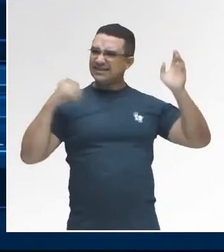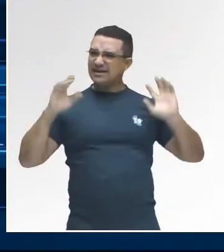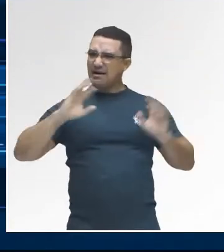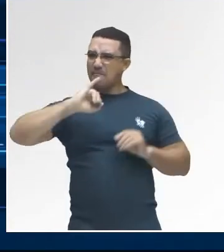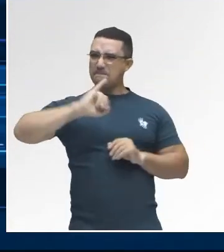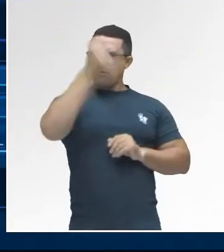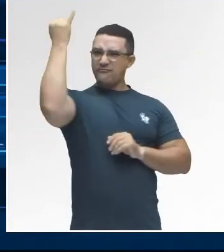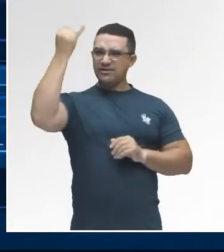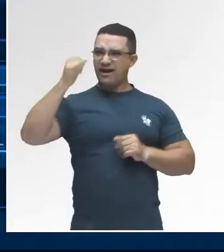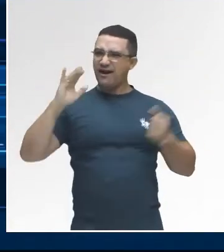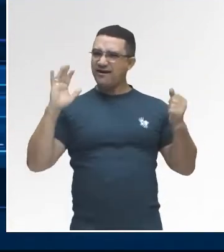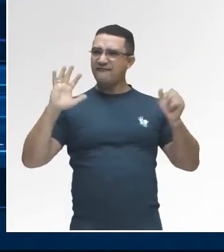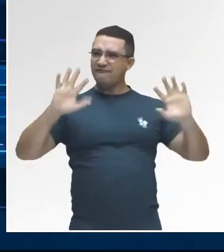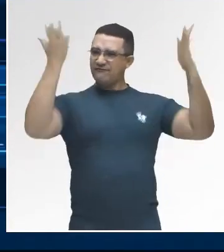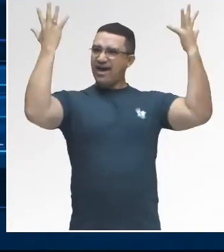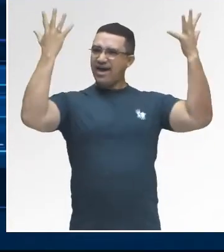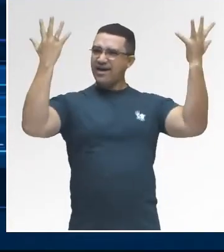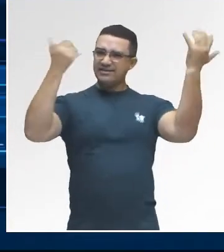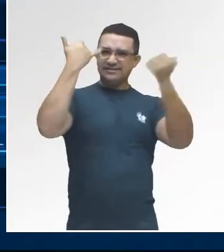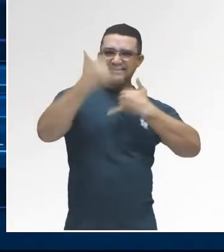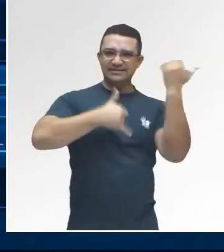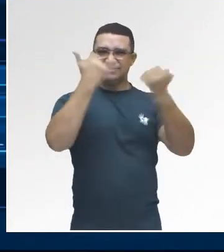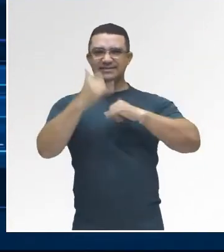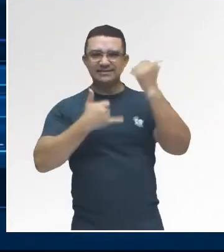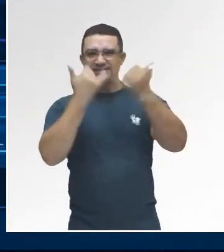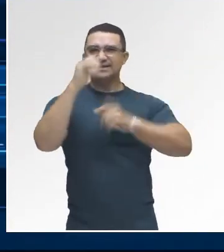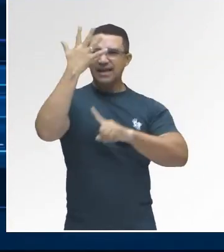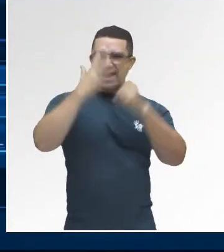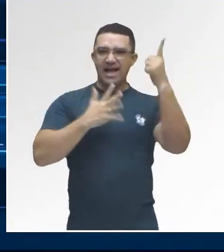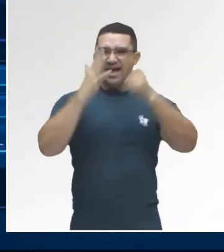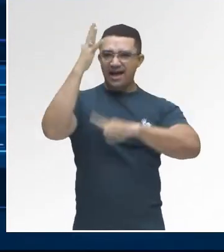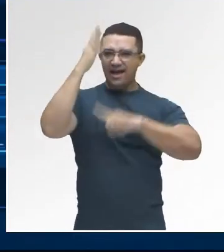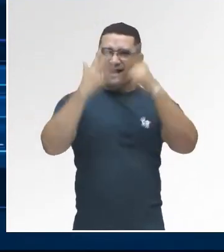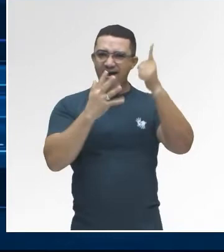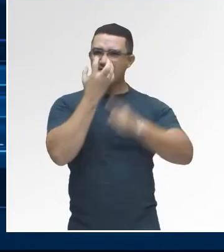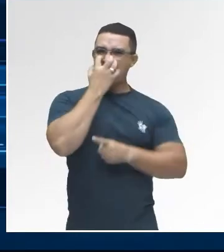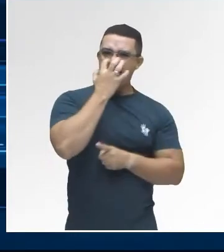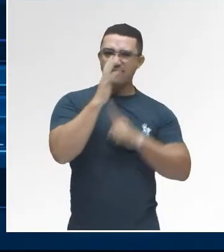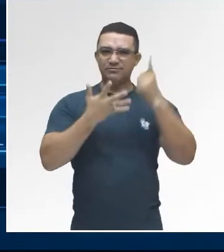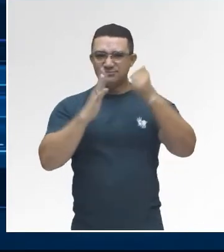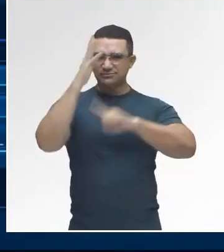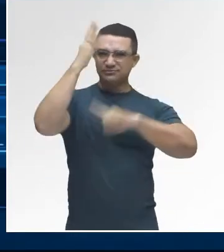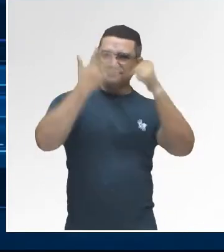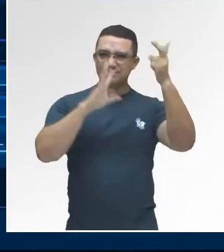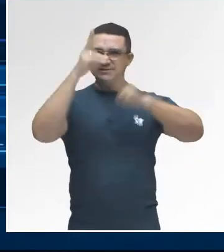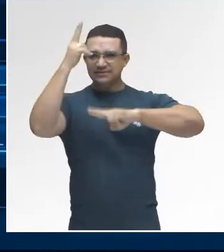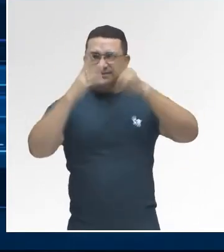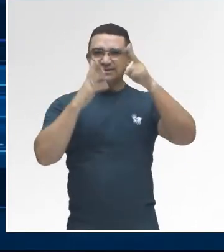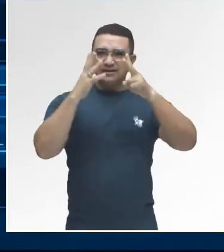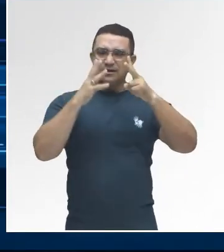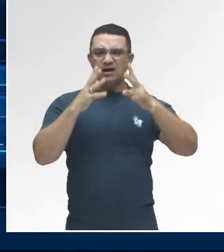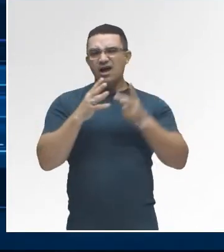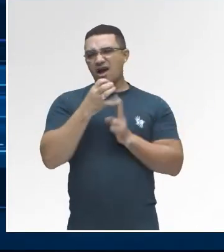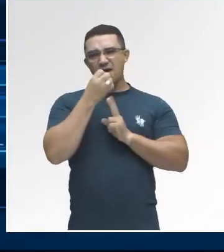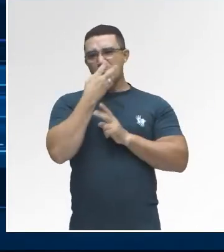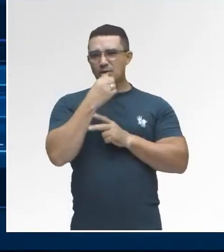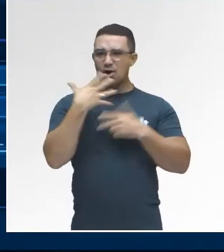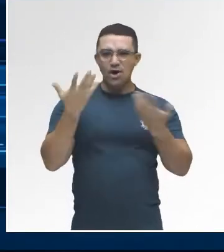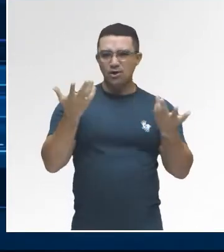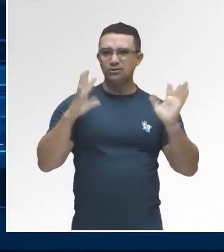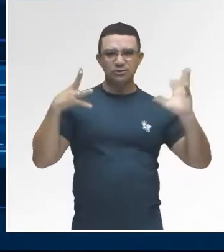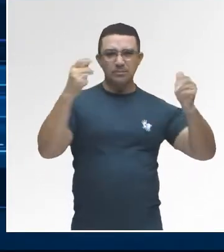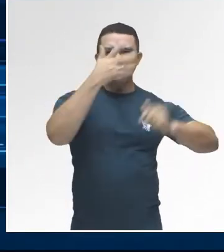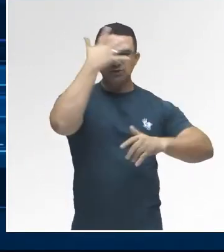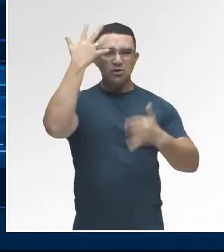festa. Acabou brincando com todo mundo lá, né? Isso era carnaval, entendeu? Tava no período e aí ficou tudo bem. Ficou tudo ótimo, todo mundo se divertiu. E